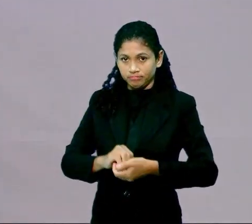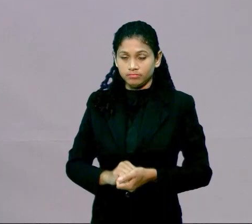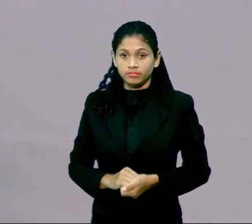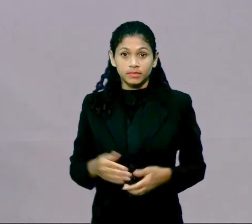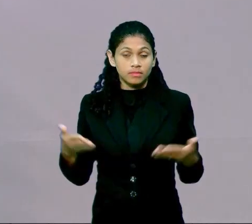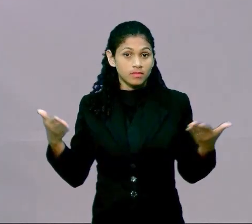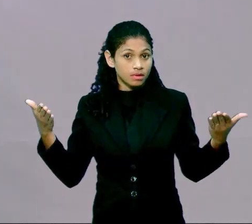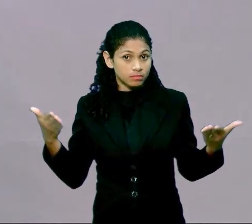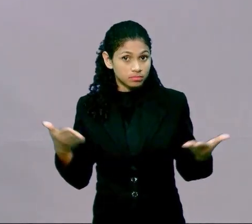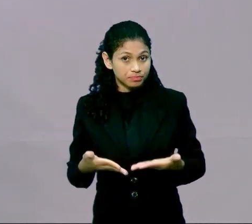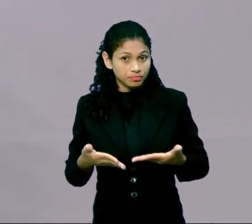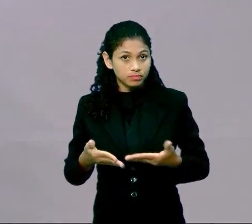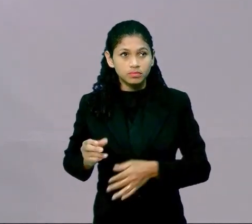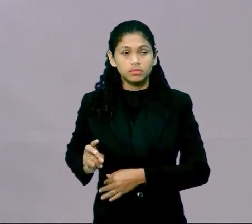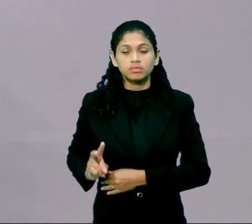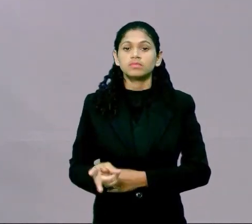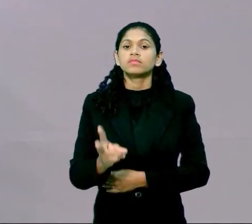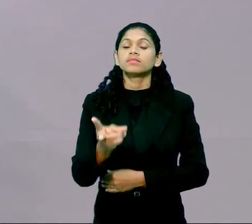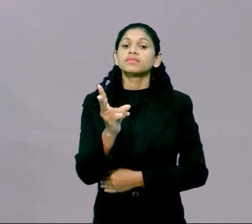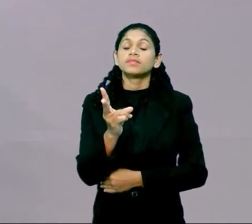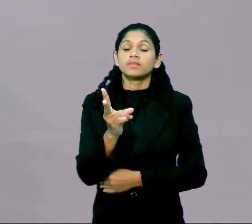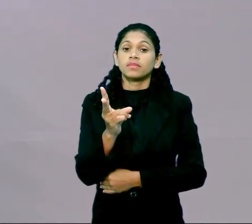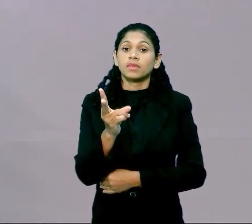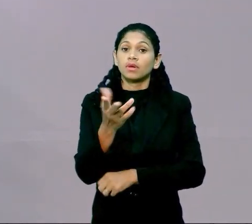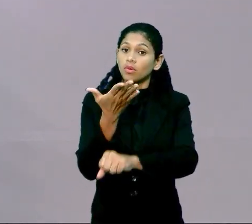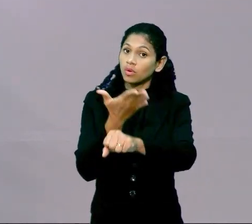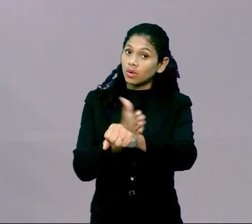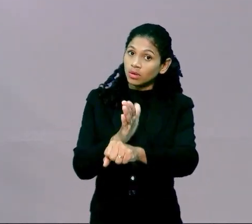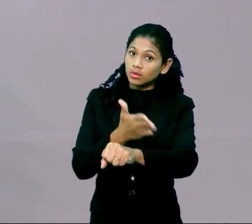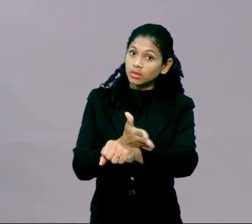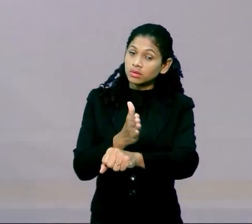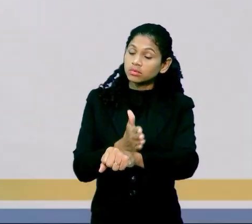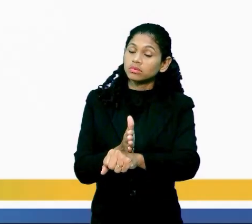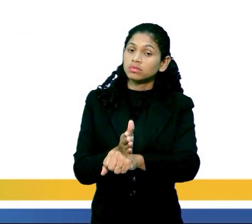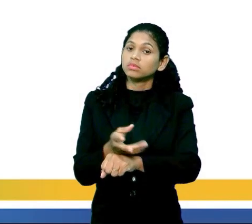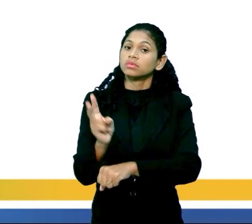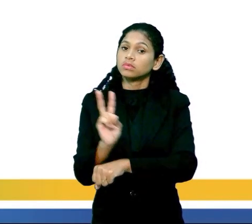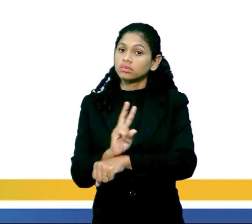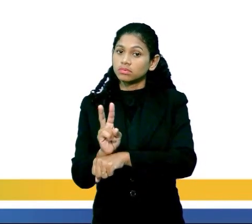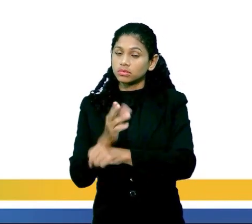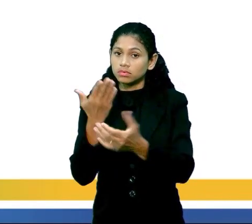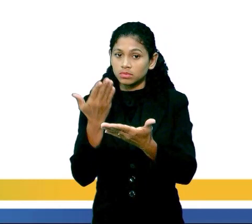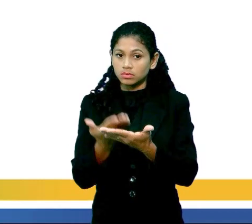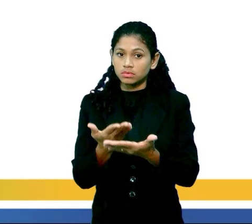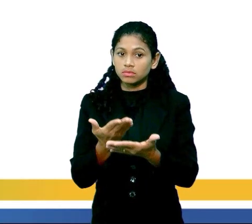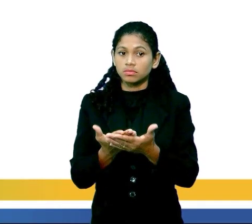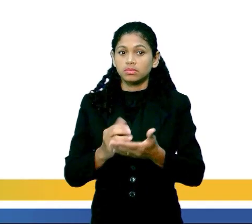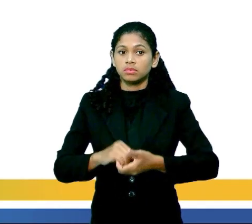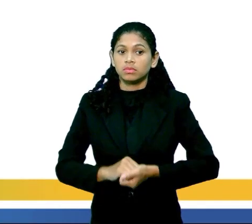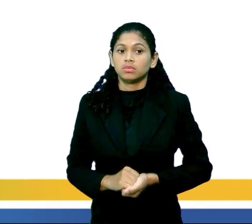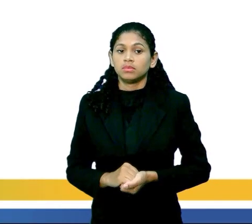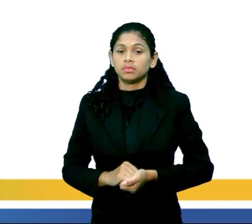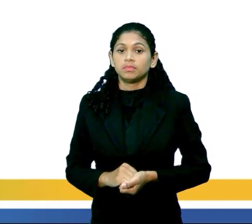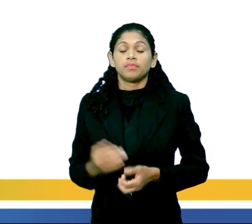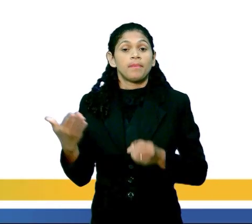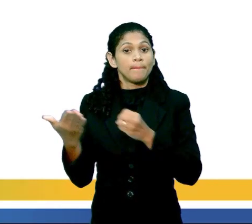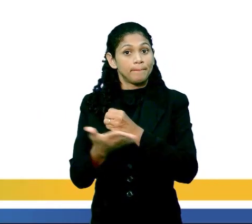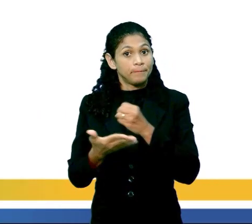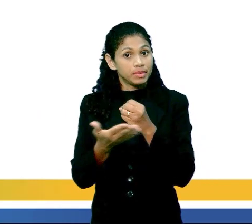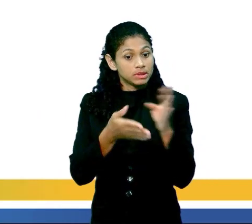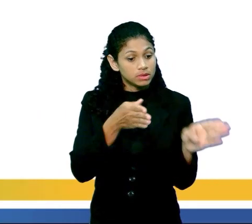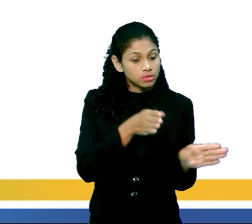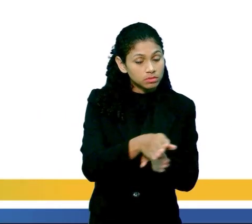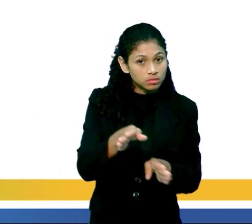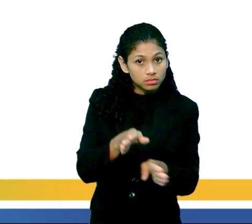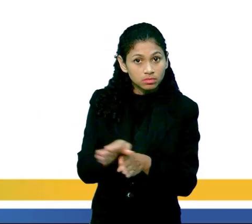vamos avançar e nós vamos para o exercitando da nossa videoaula. Conforme eu recomendei,